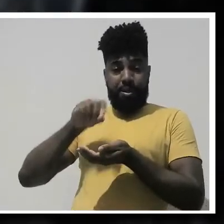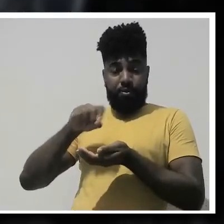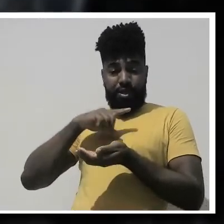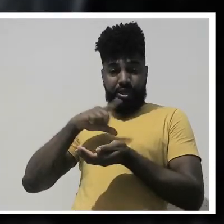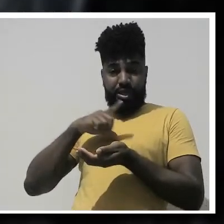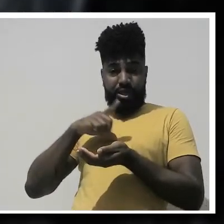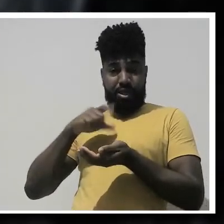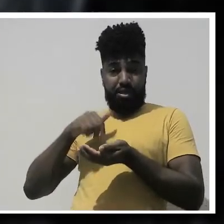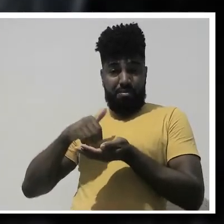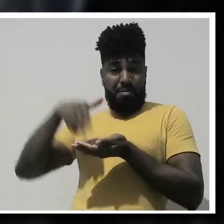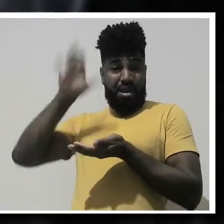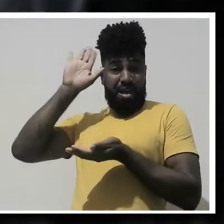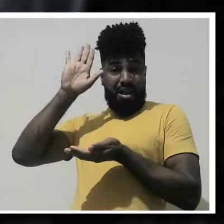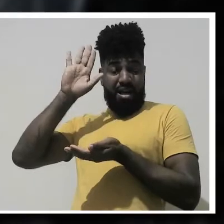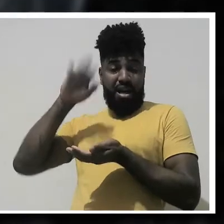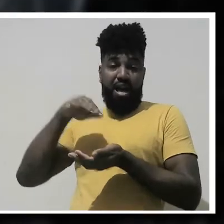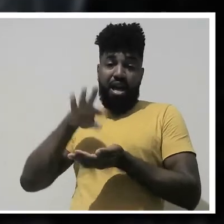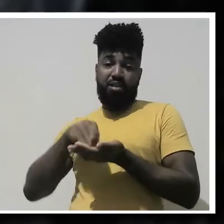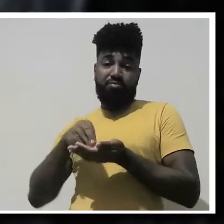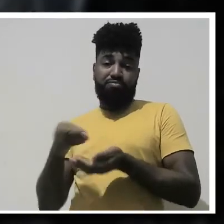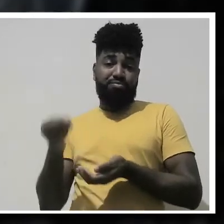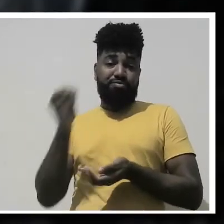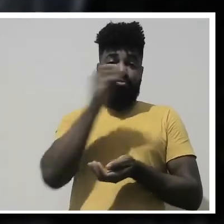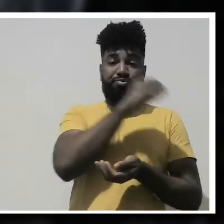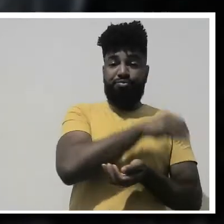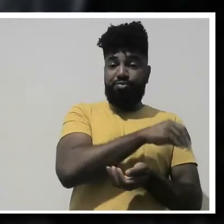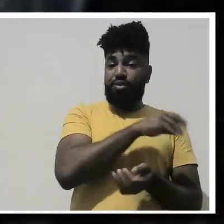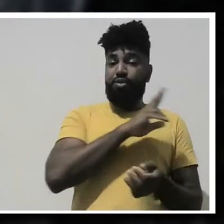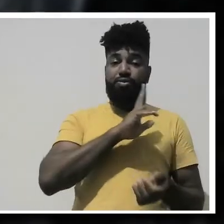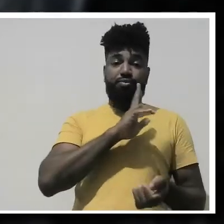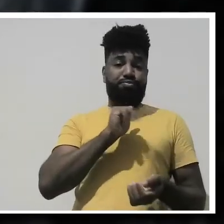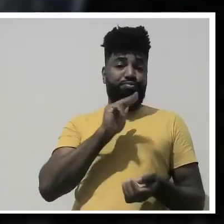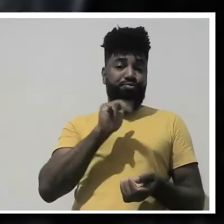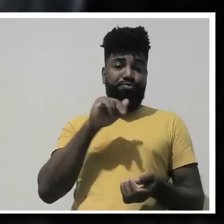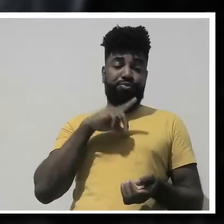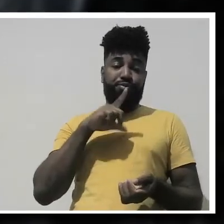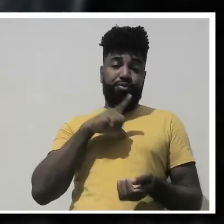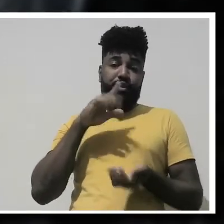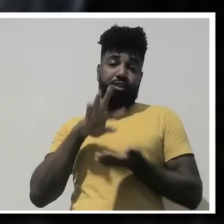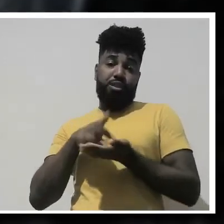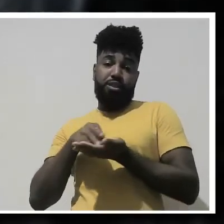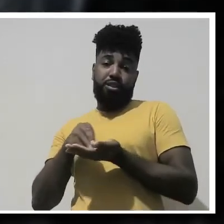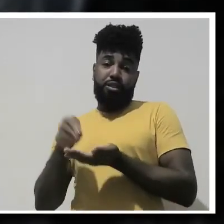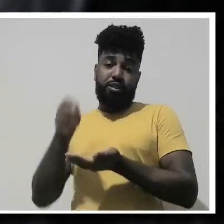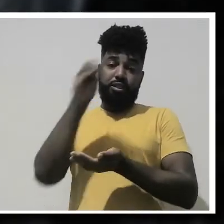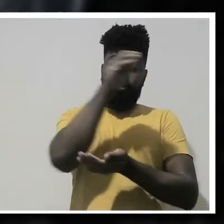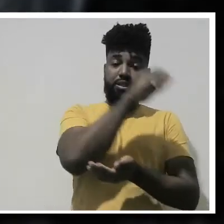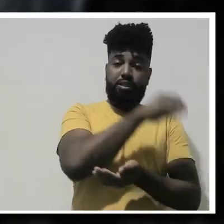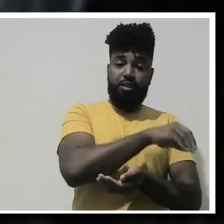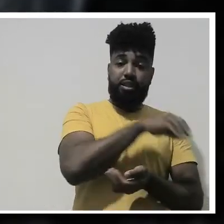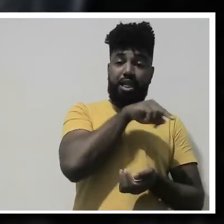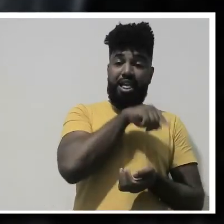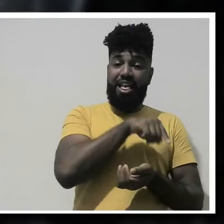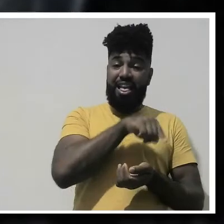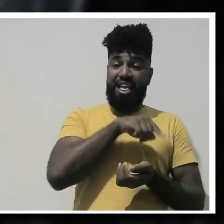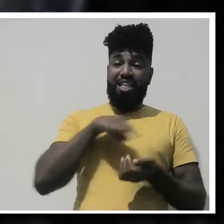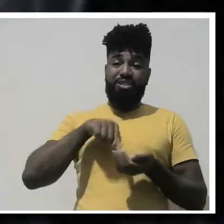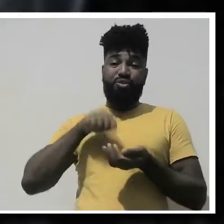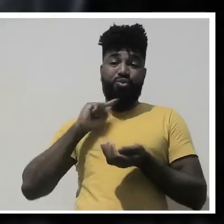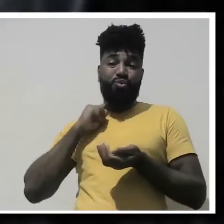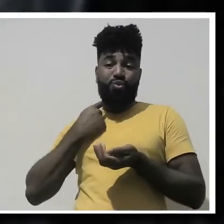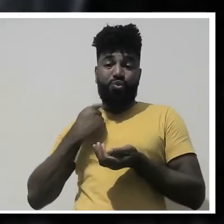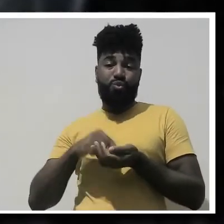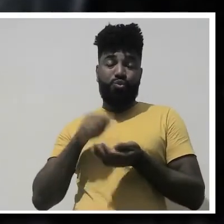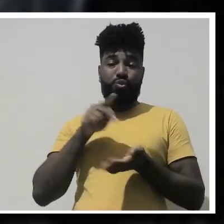vai devolver esse sólido para o recipiente original dele. Se você devolver, existe uma grande chance de contaminar todo o frasco do produto que você